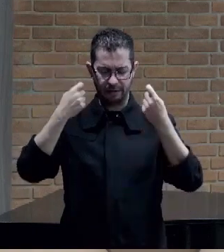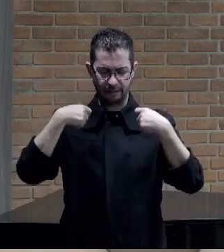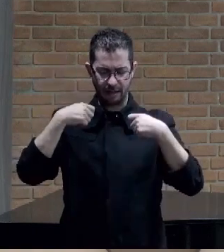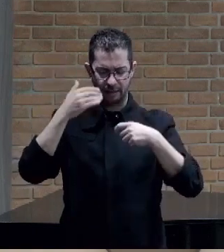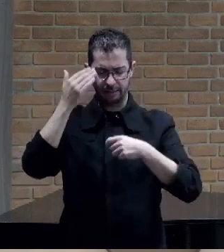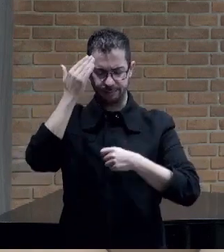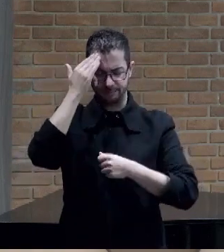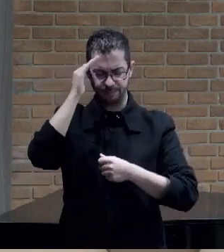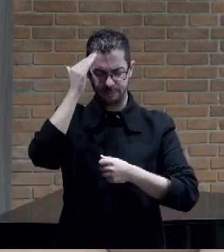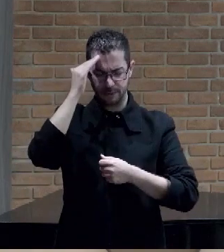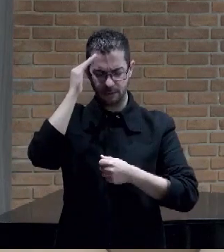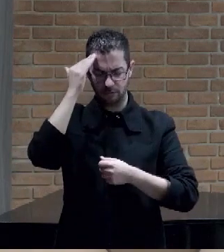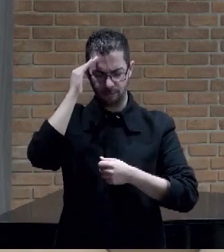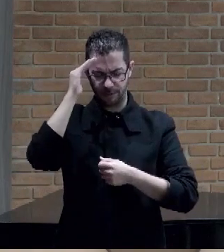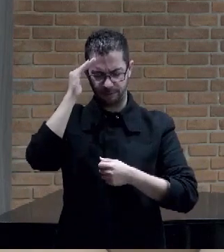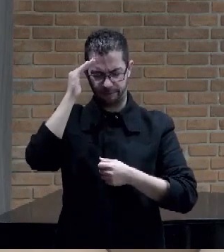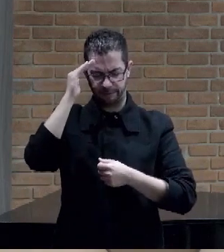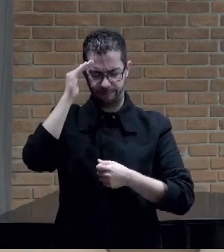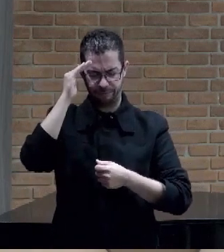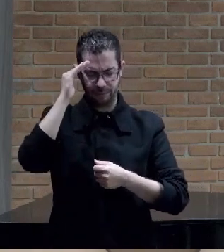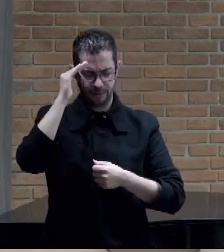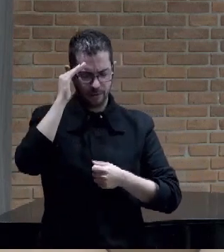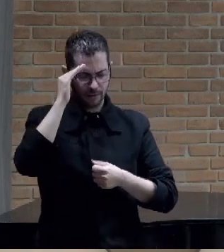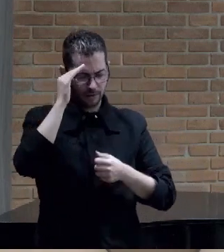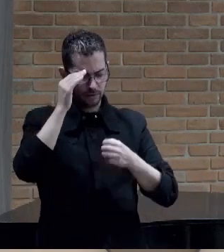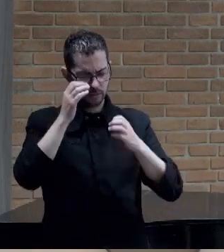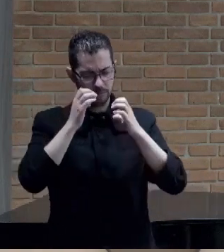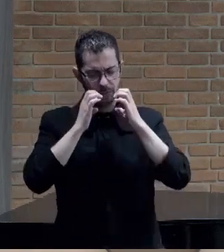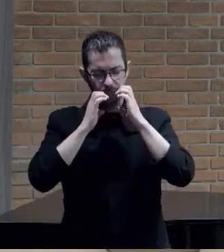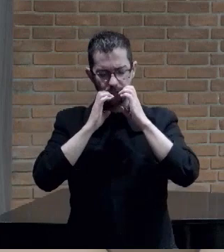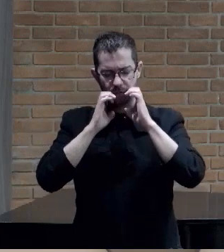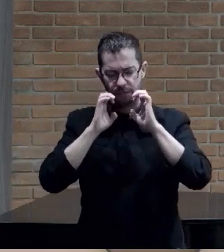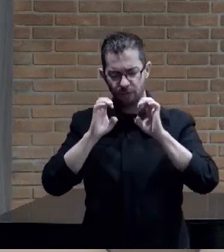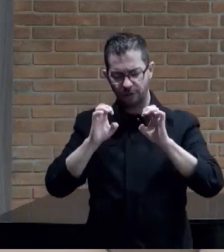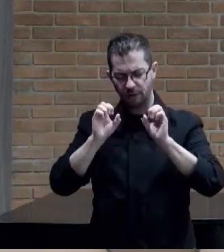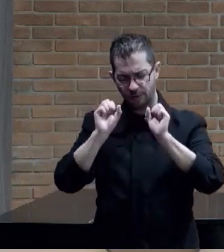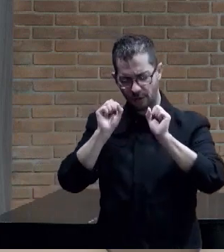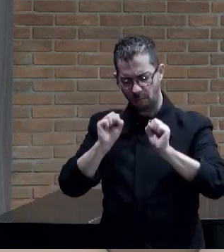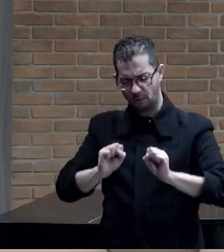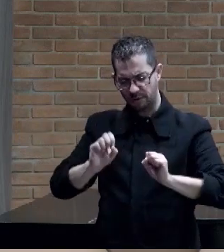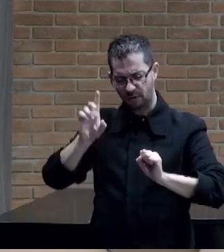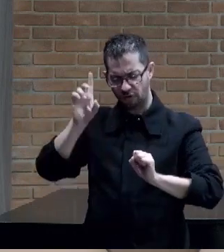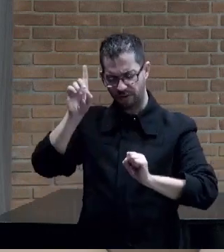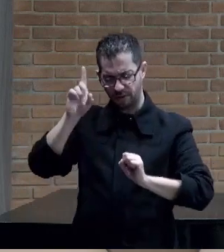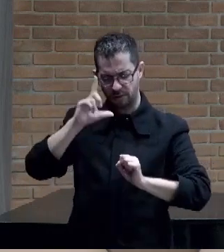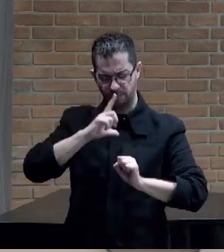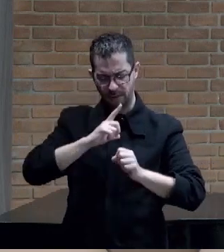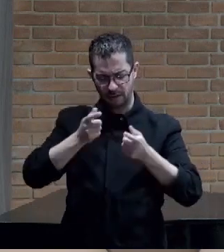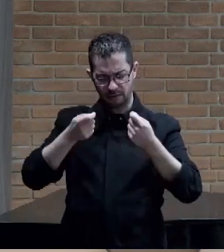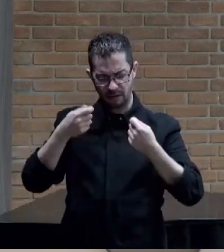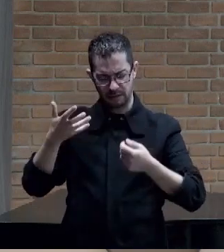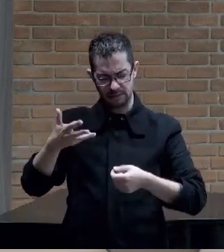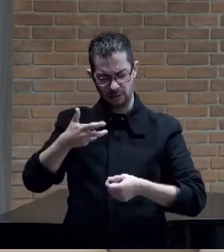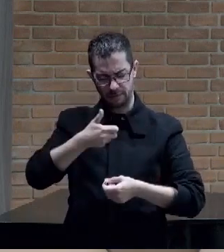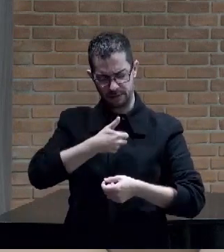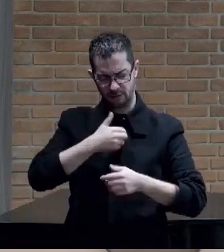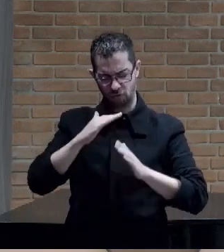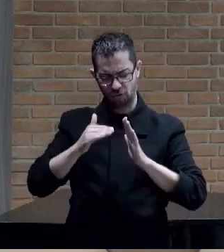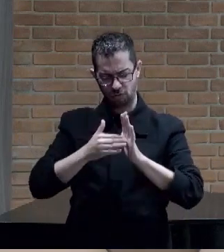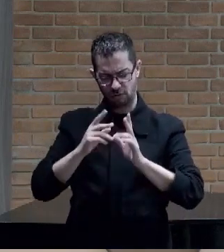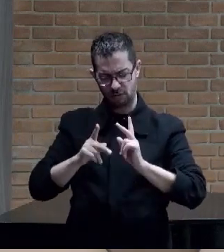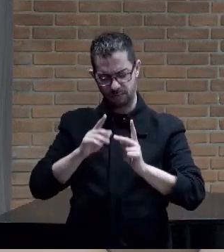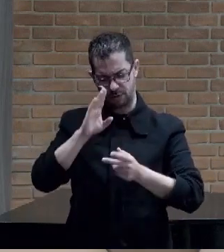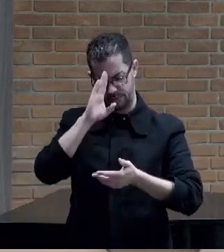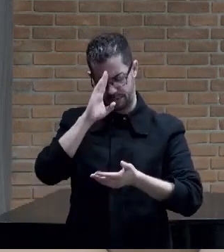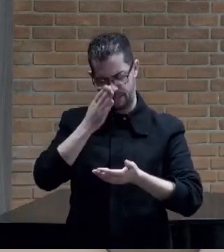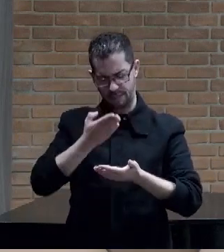entendimento quanto a essa questão do Evangelho, que é o poder de Deus para a salvação de todo aquele que crê. E se